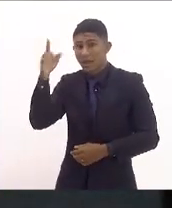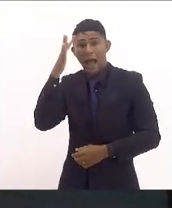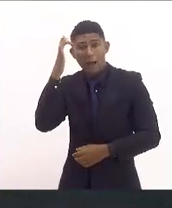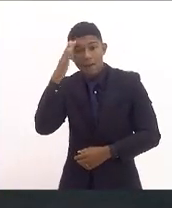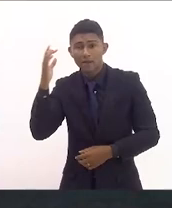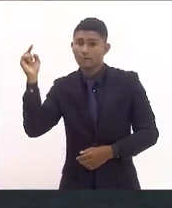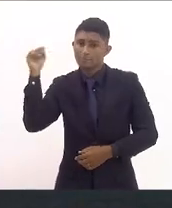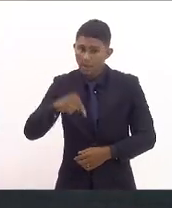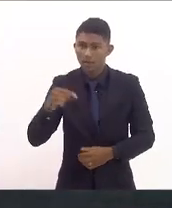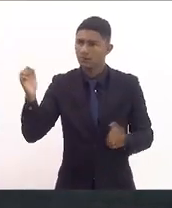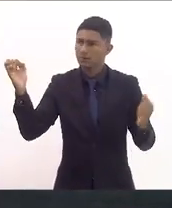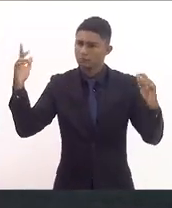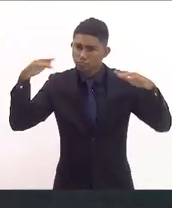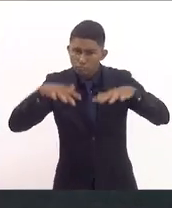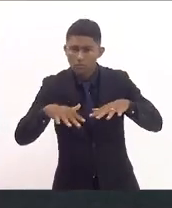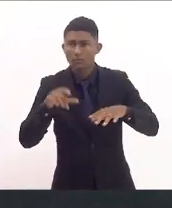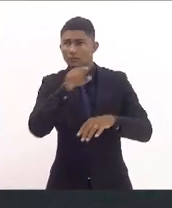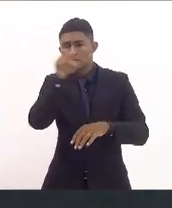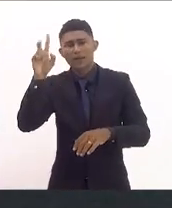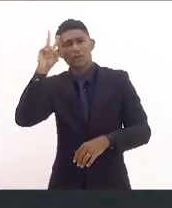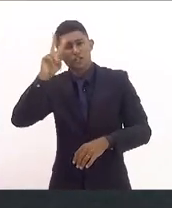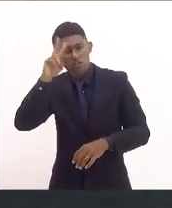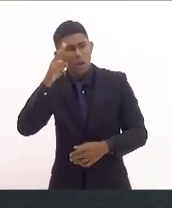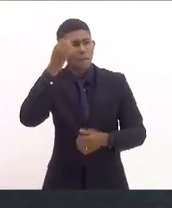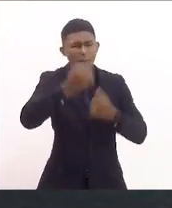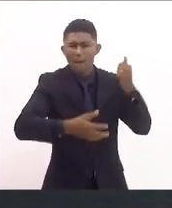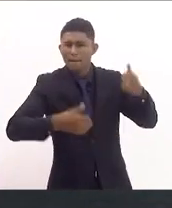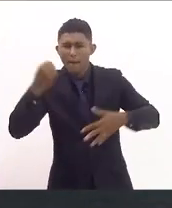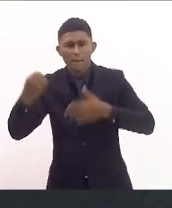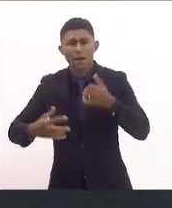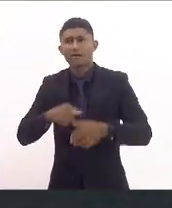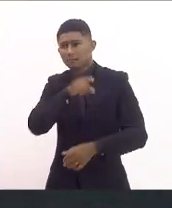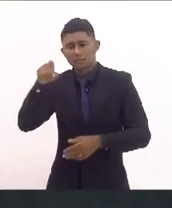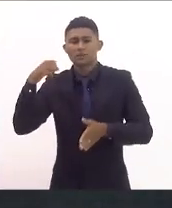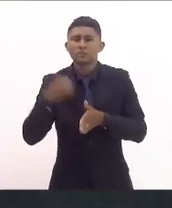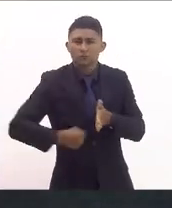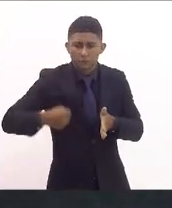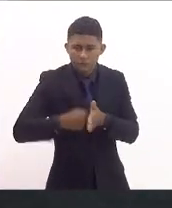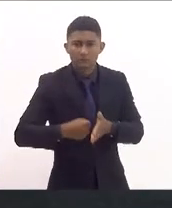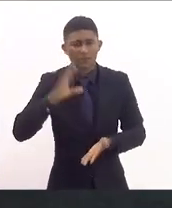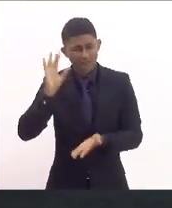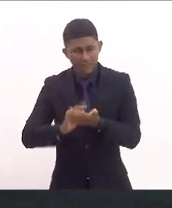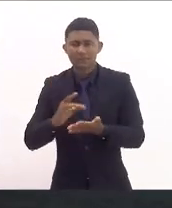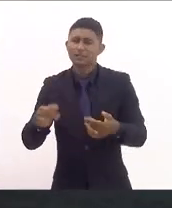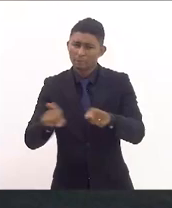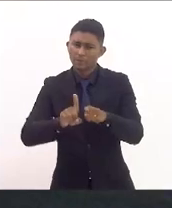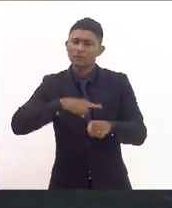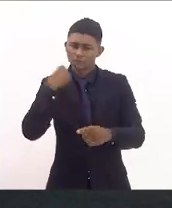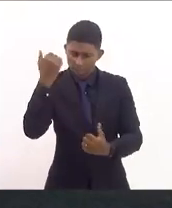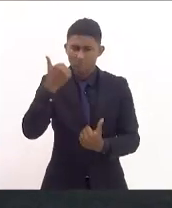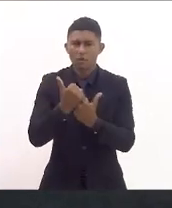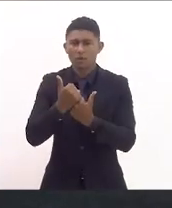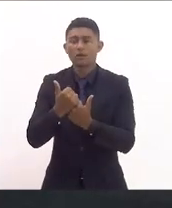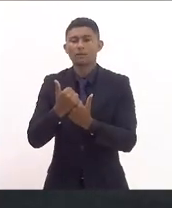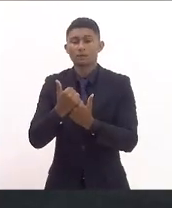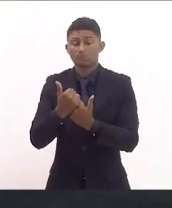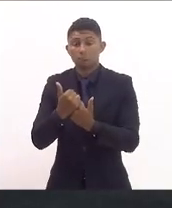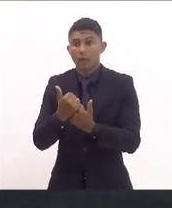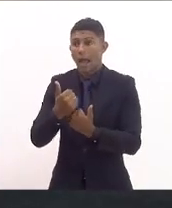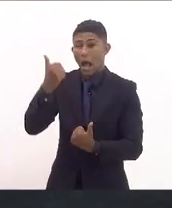presencialmente para trazer o depoimento de vocês reafirmaram a luta de vocês que é também a nossa luta auxílio-alimentação